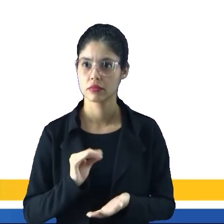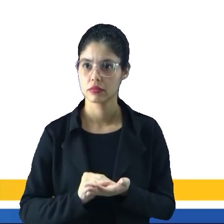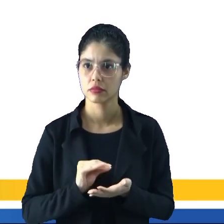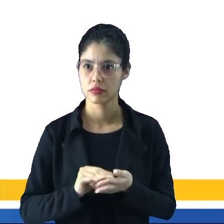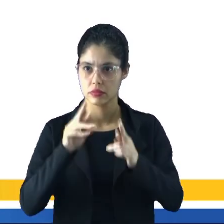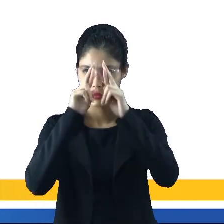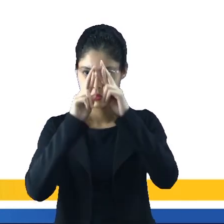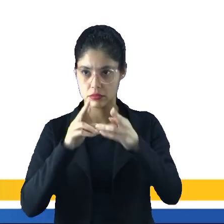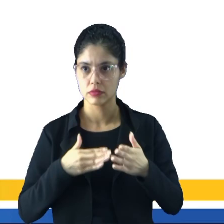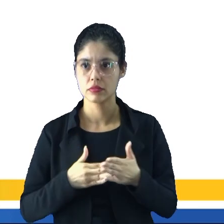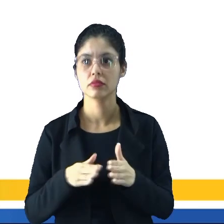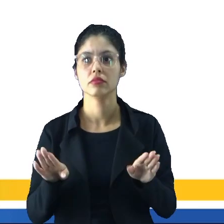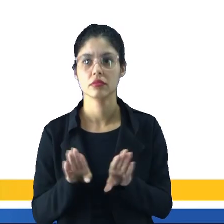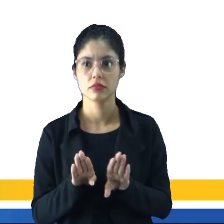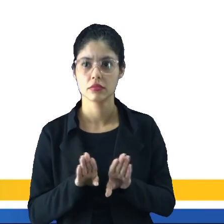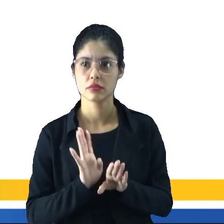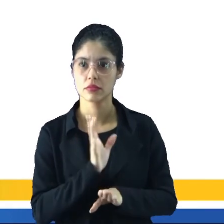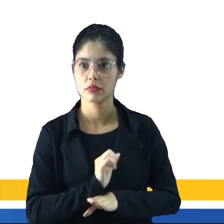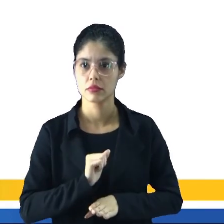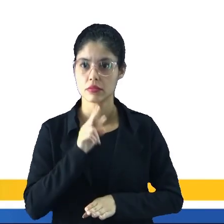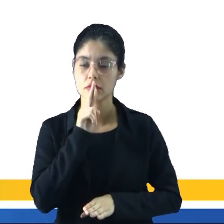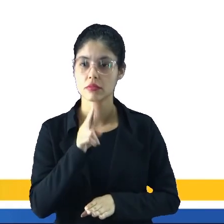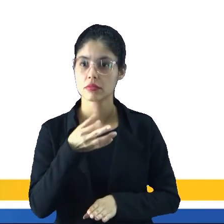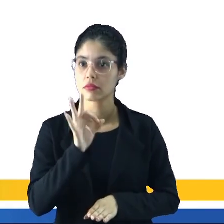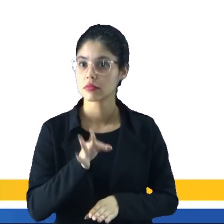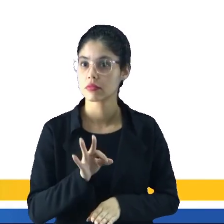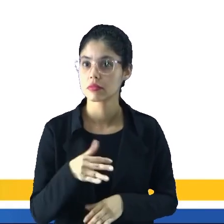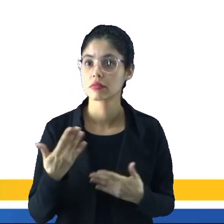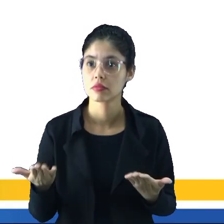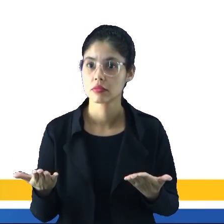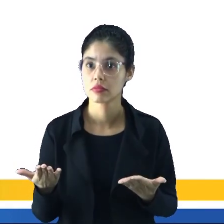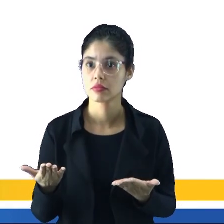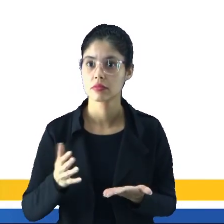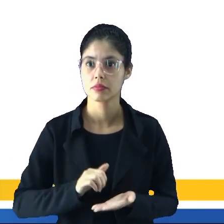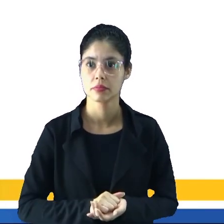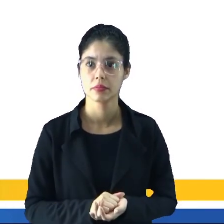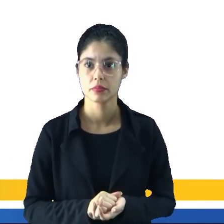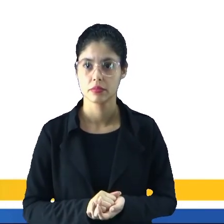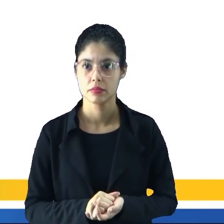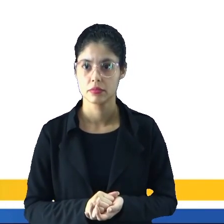de respeito e limites, mas também de amor. Então, a resposta correta é